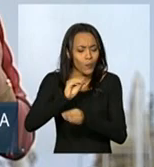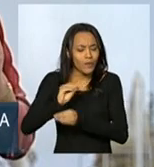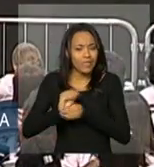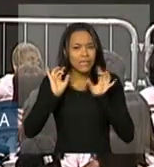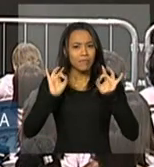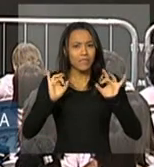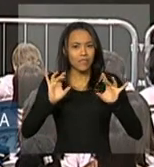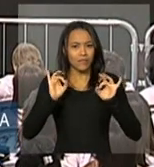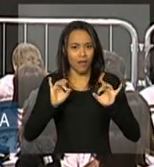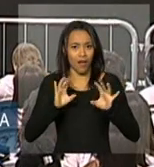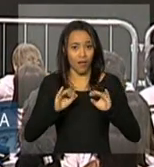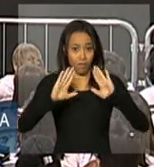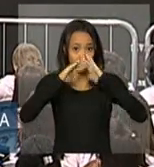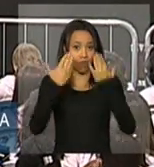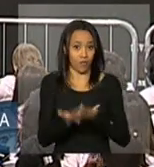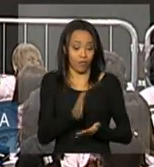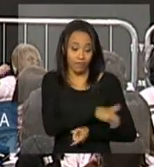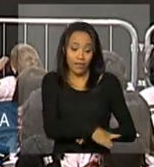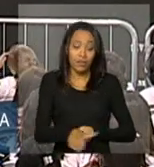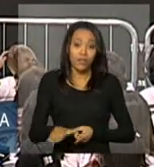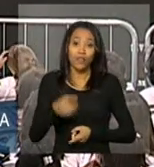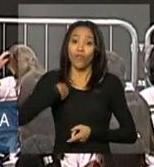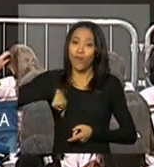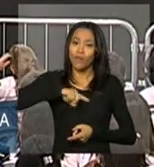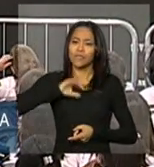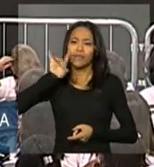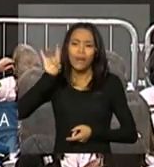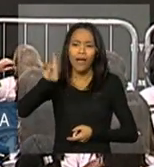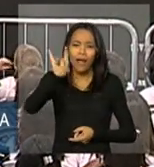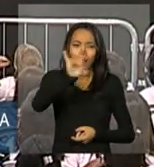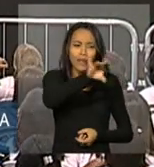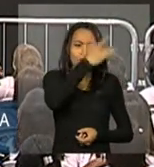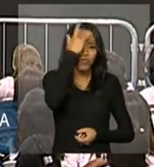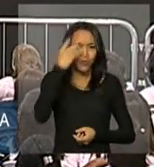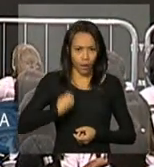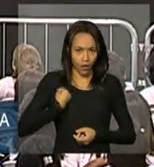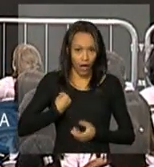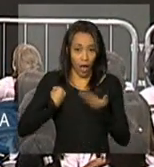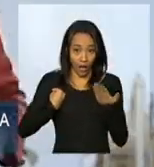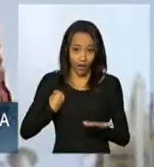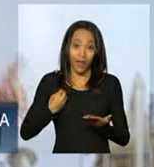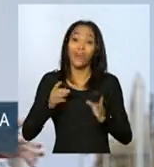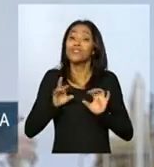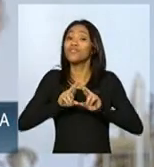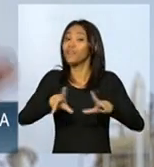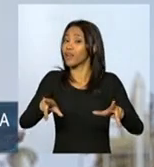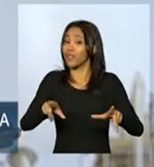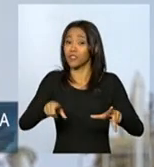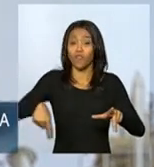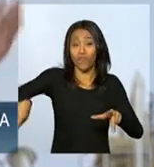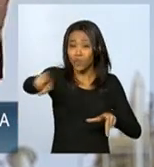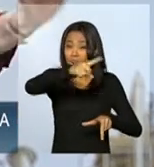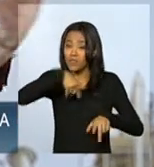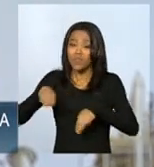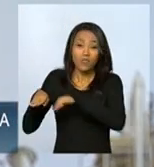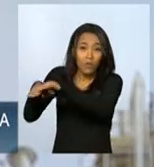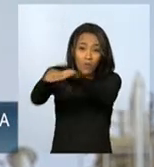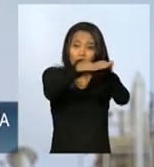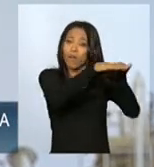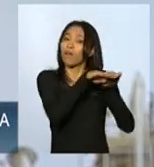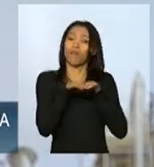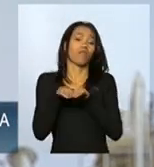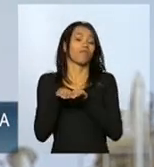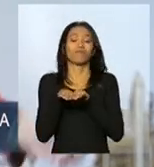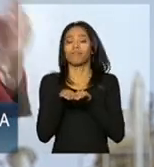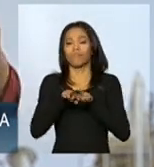creche. Nós, cada um de nós aqui é diferente do outro. Cada um de nós. Nenhum de nós é igual ao